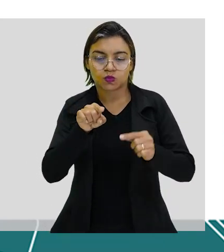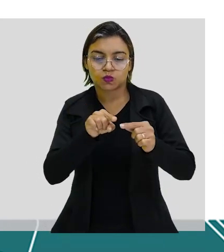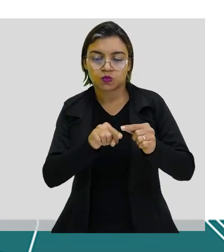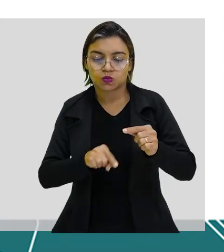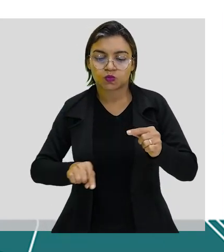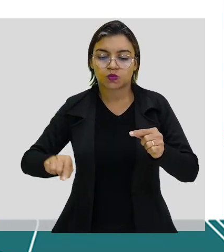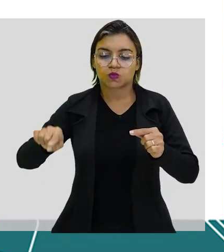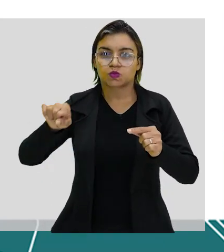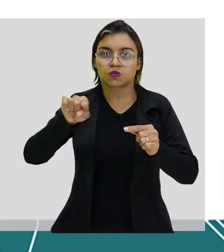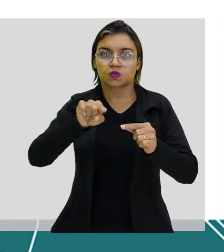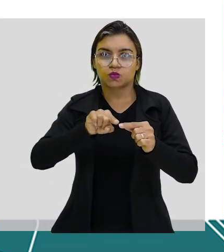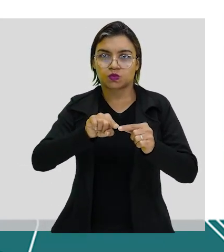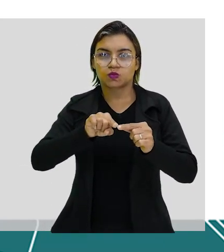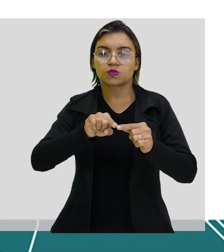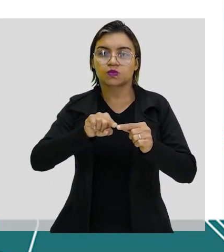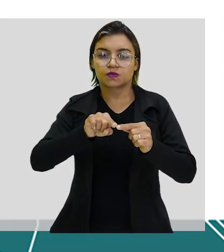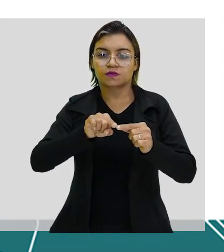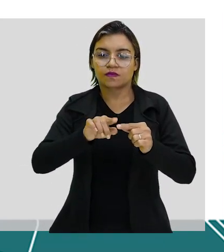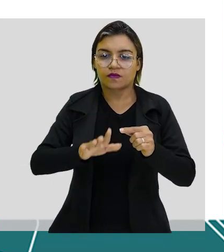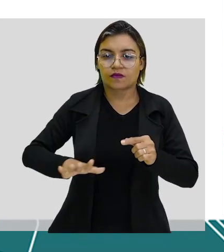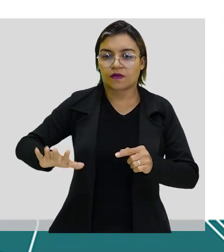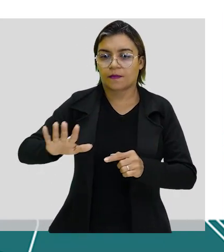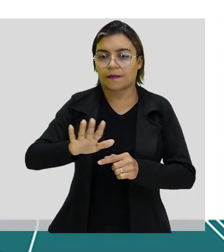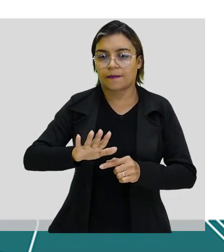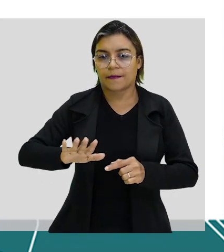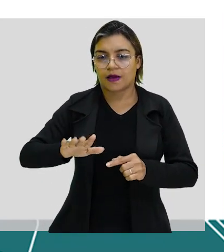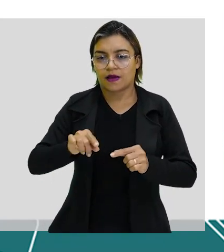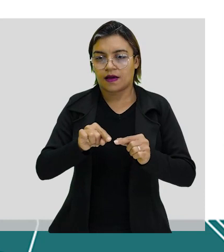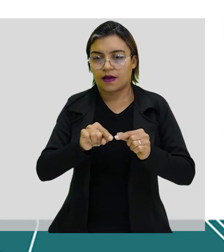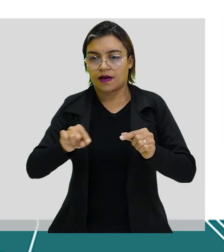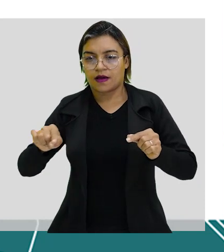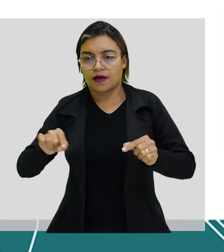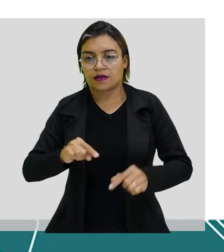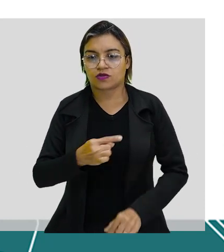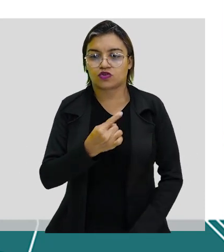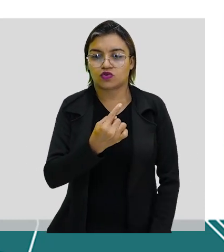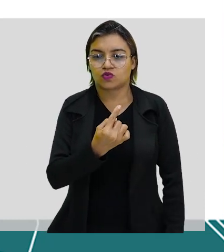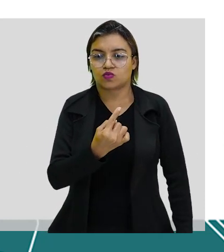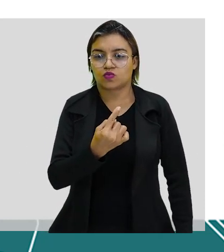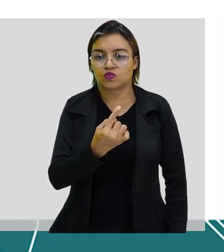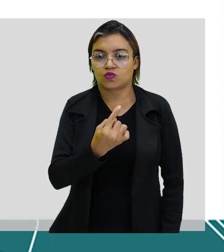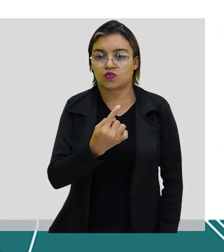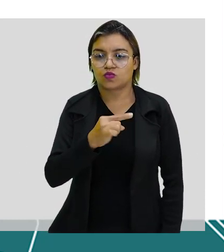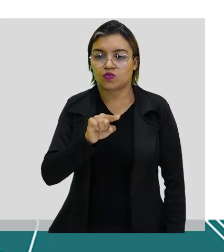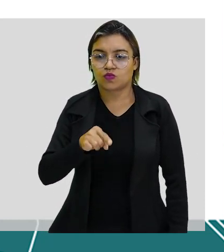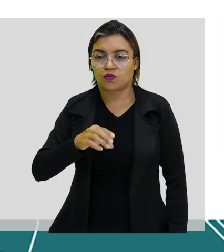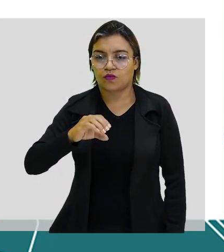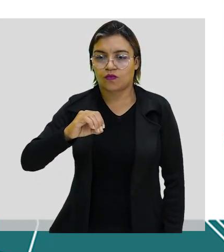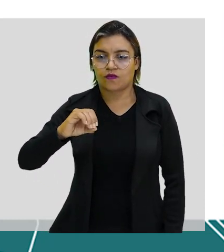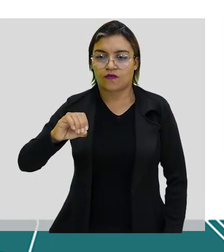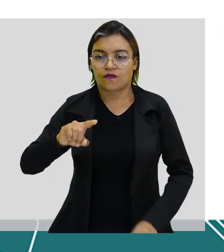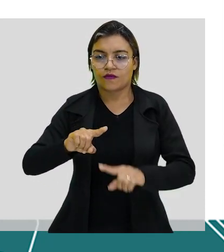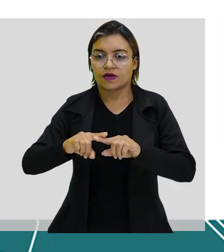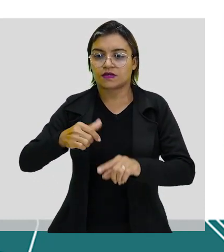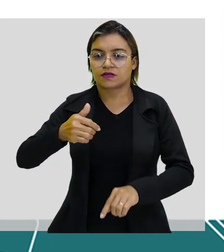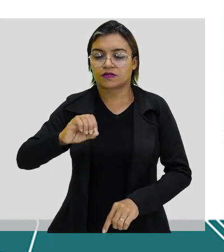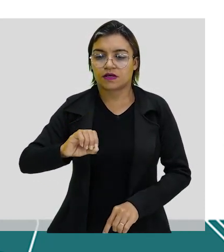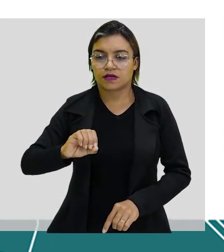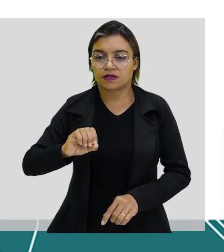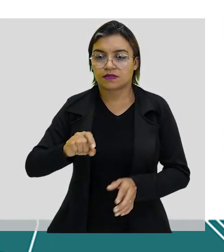com área de 1 vezes 10 a menos 2 metros quadrados se